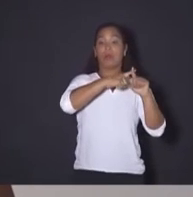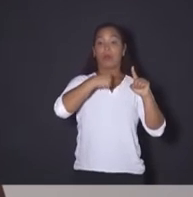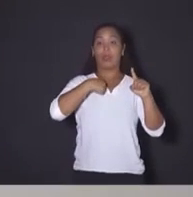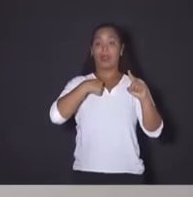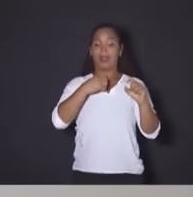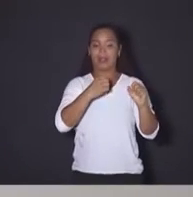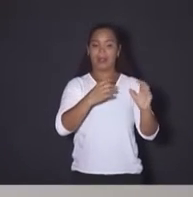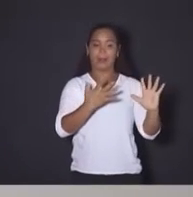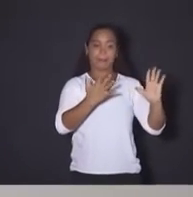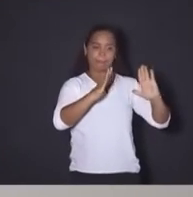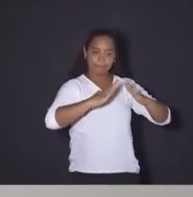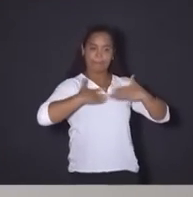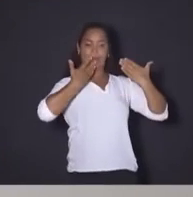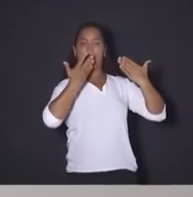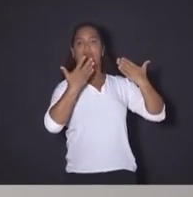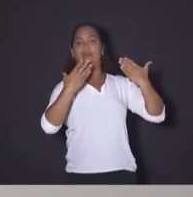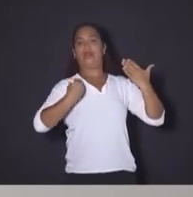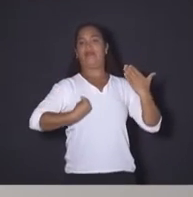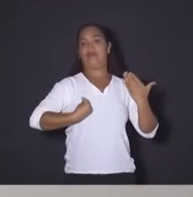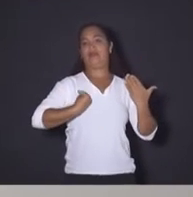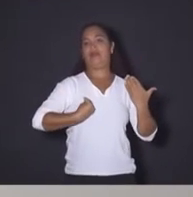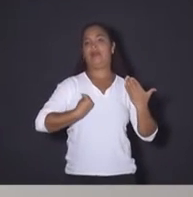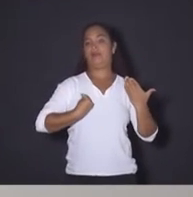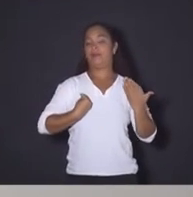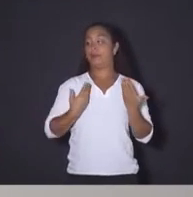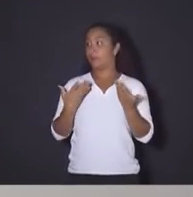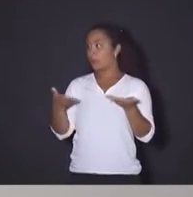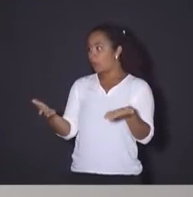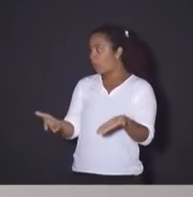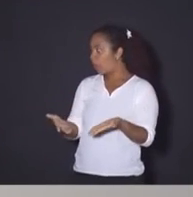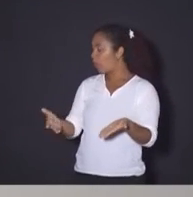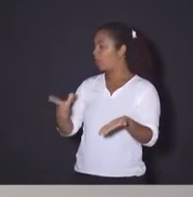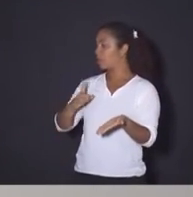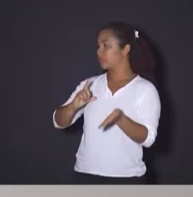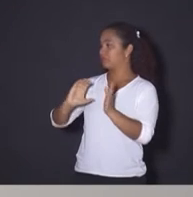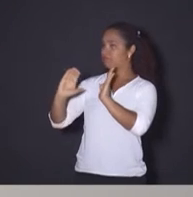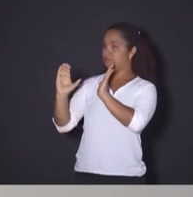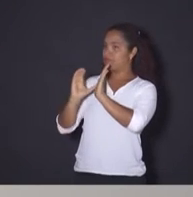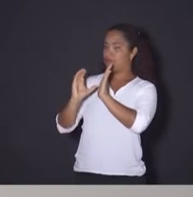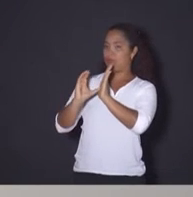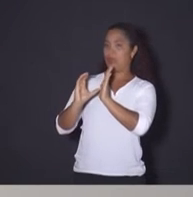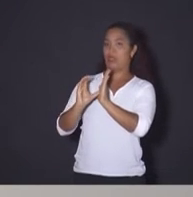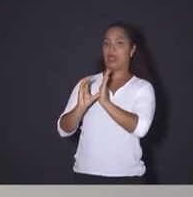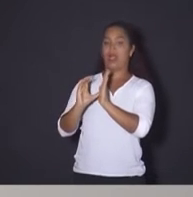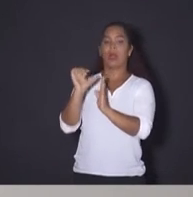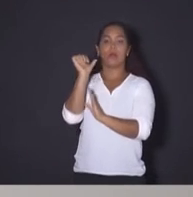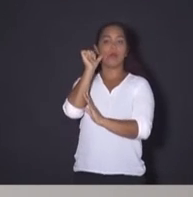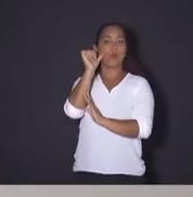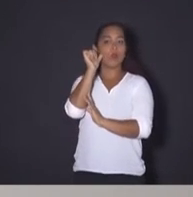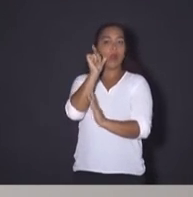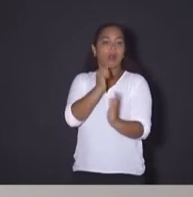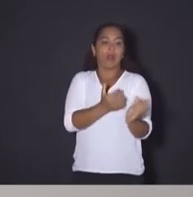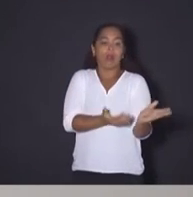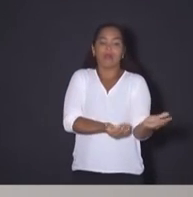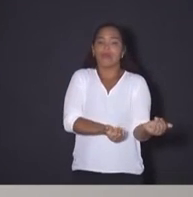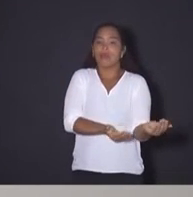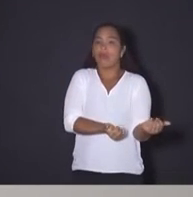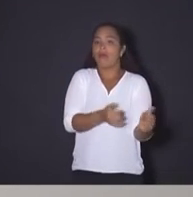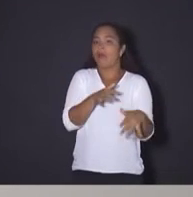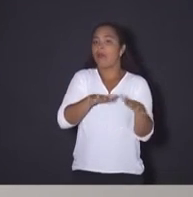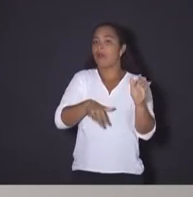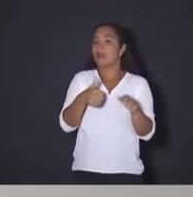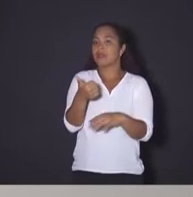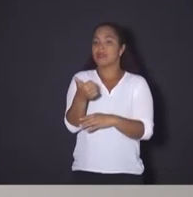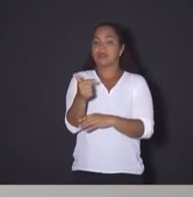nós temos em nossas comunidades jackson mulheres e meninas e meninas de 17